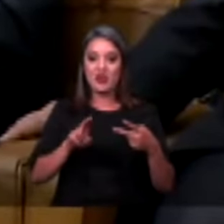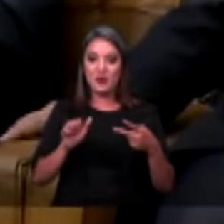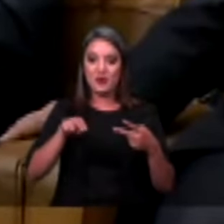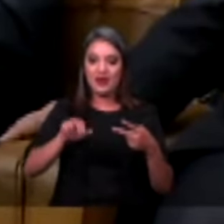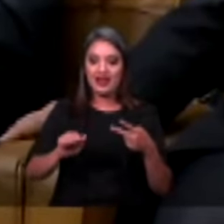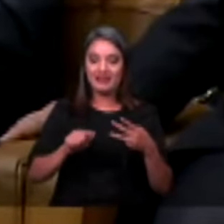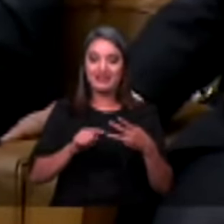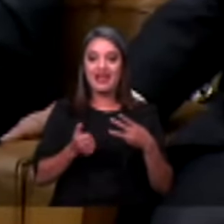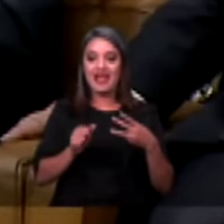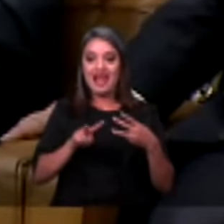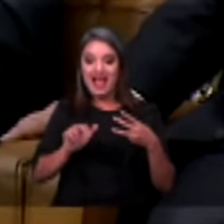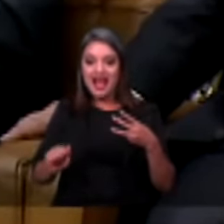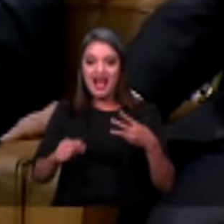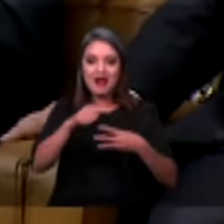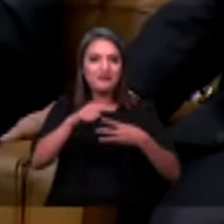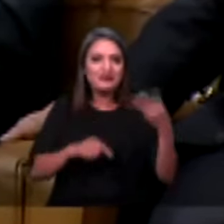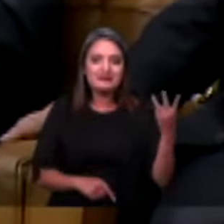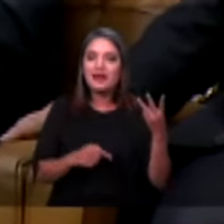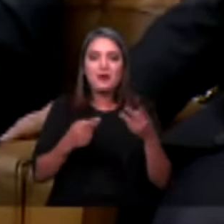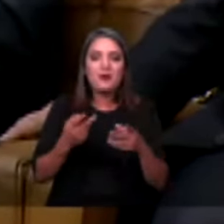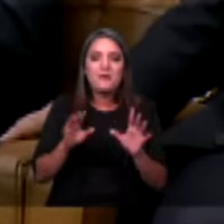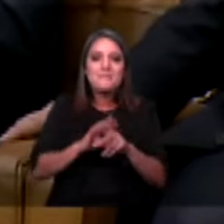os tesouros que me proporcionaram.